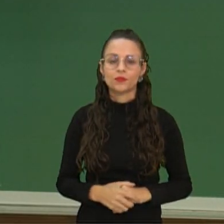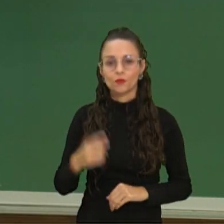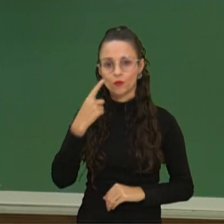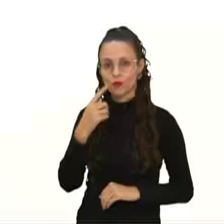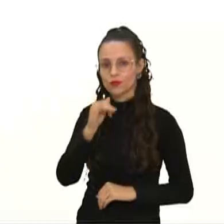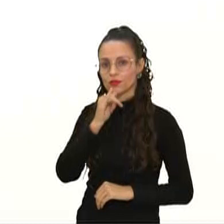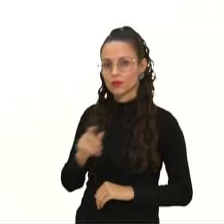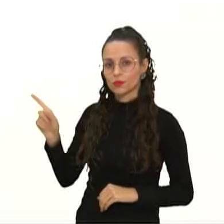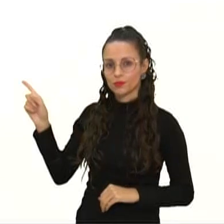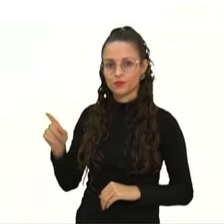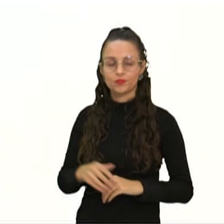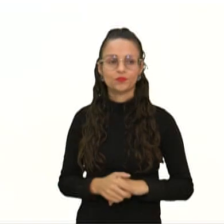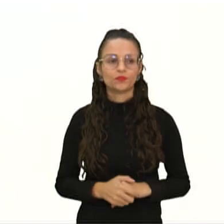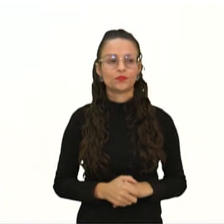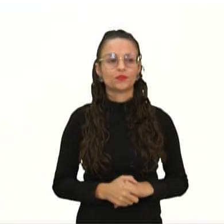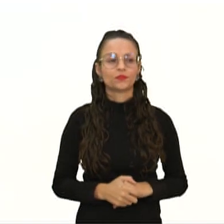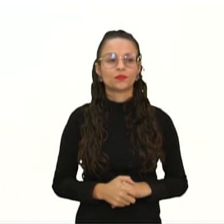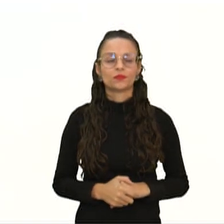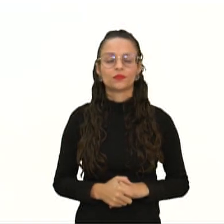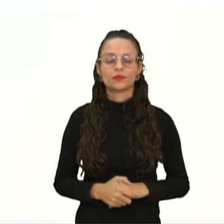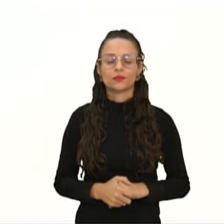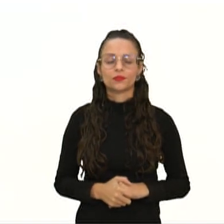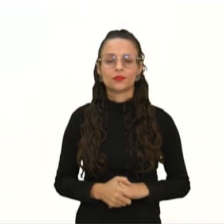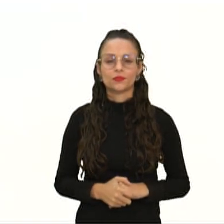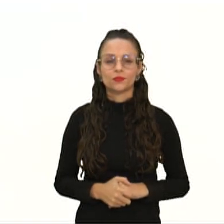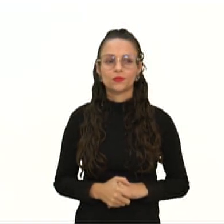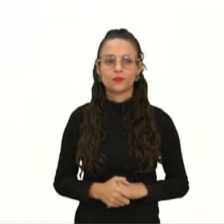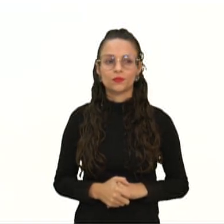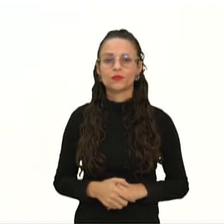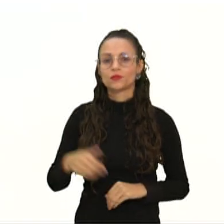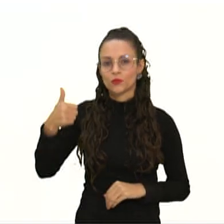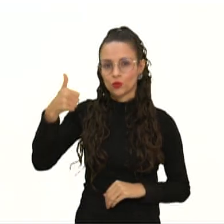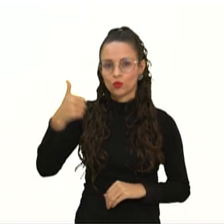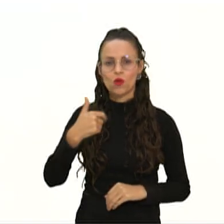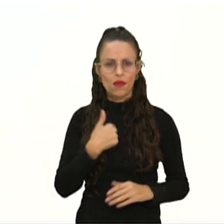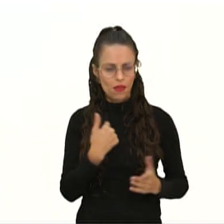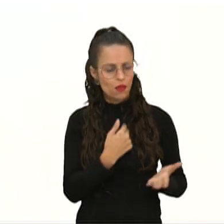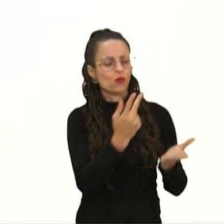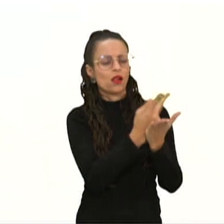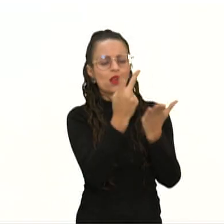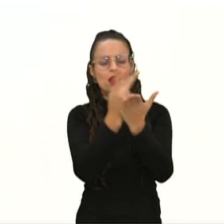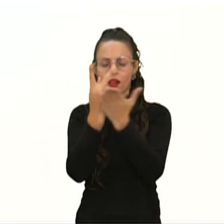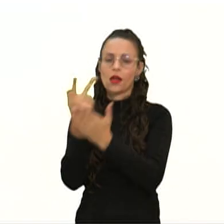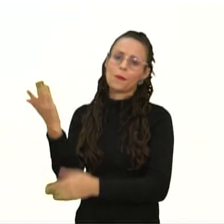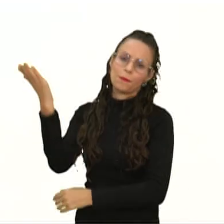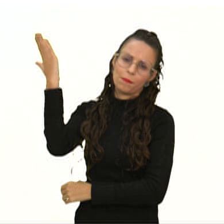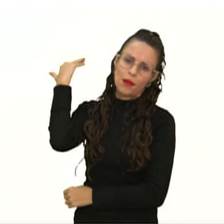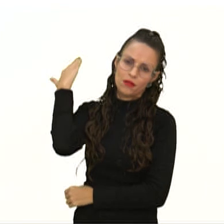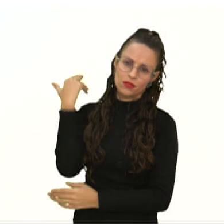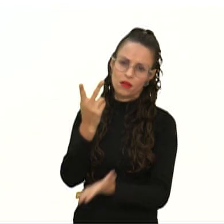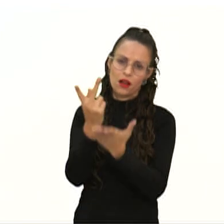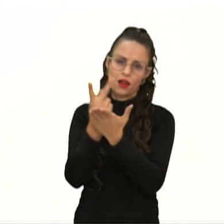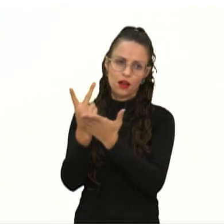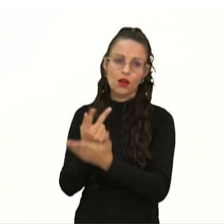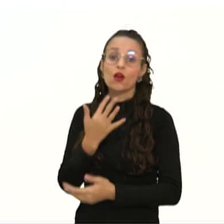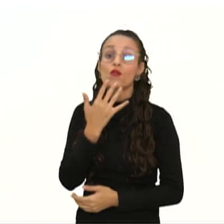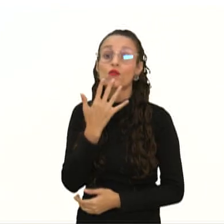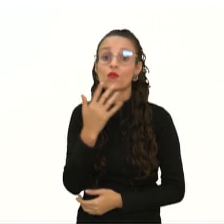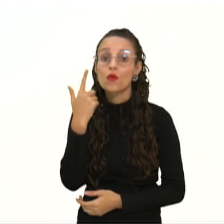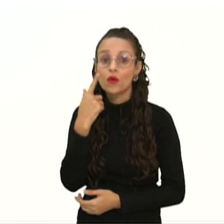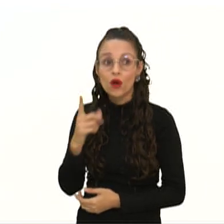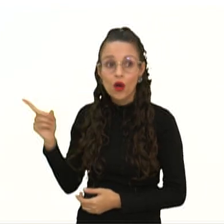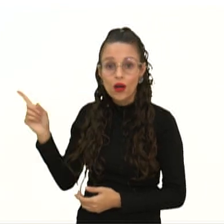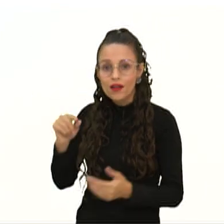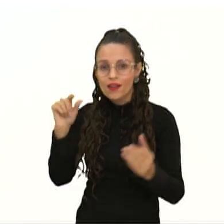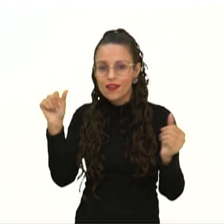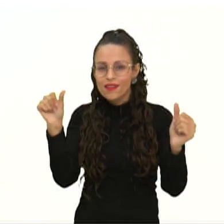aqui, ó. I made big mistakes in the past. Eu cometi grandes erros no passado. Olha só as cores, como é que a gente fez a